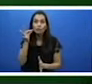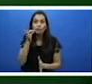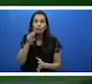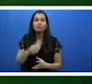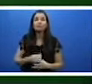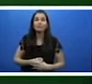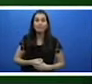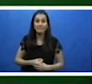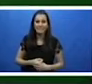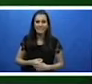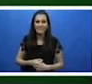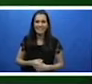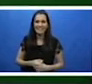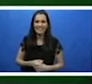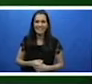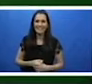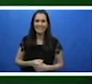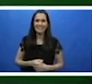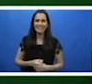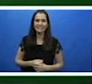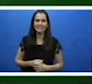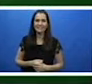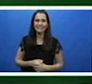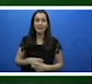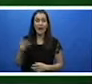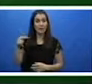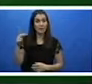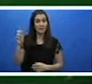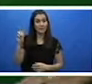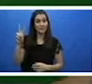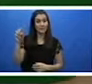A atividade da página 294.